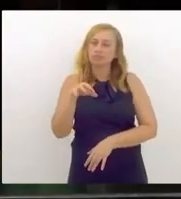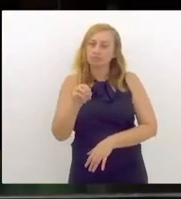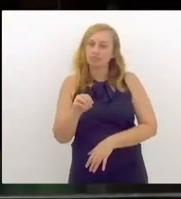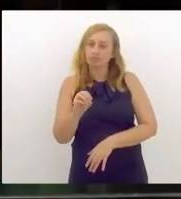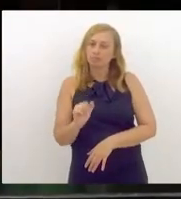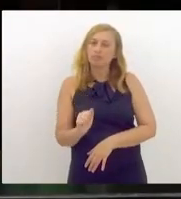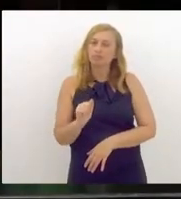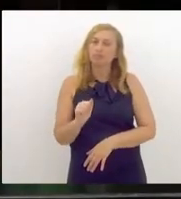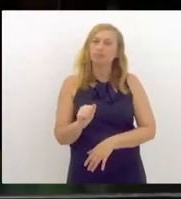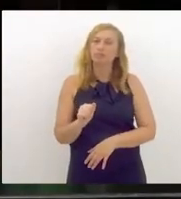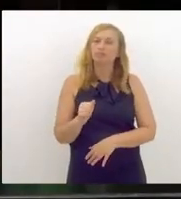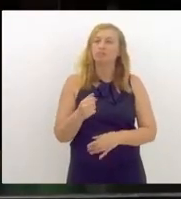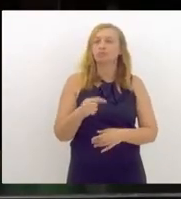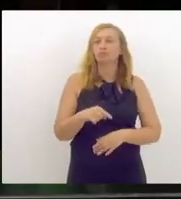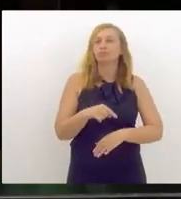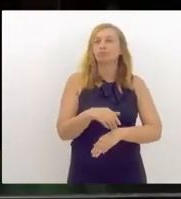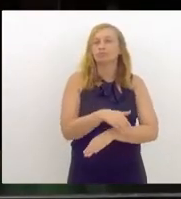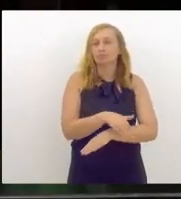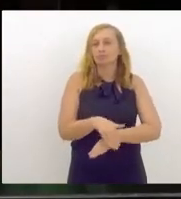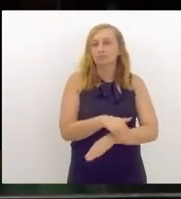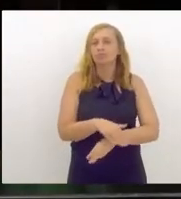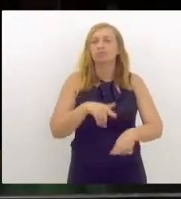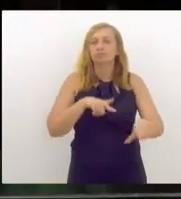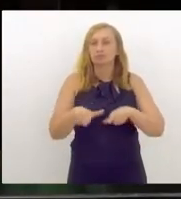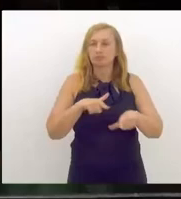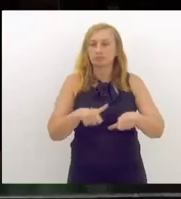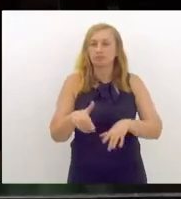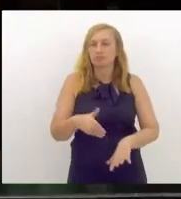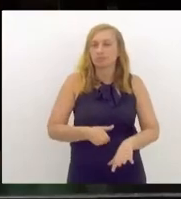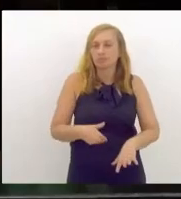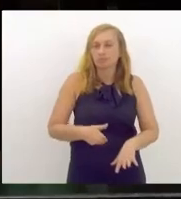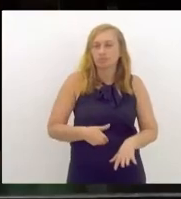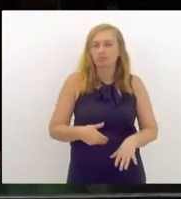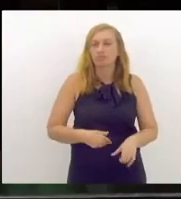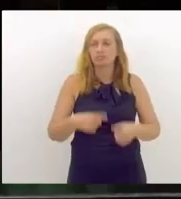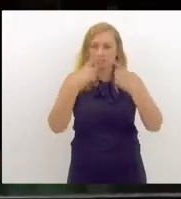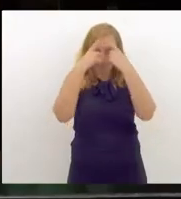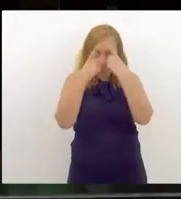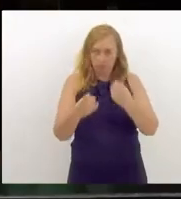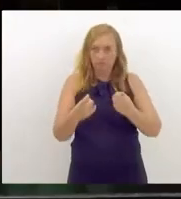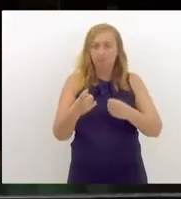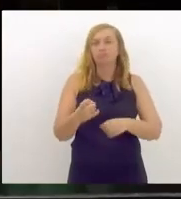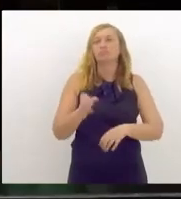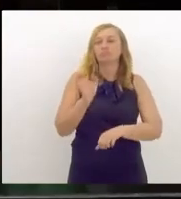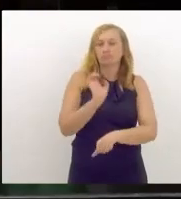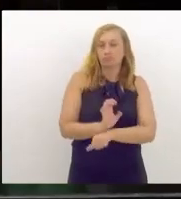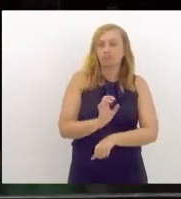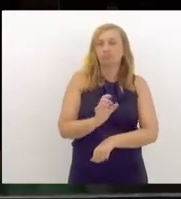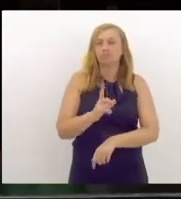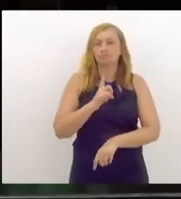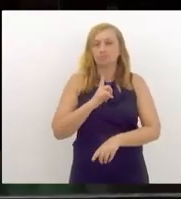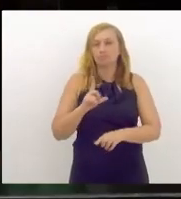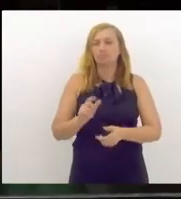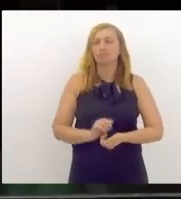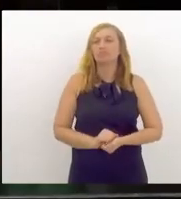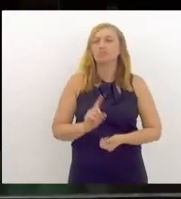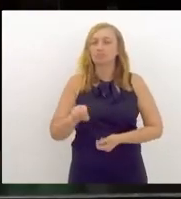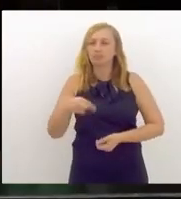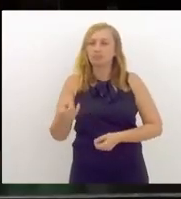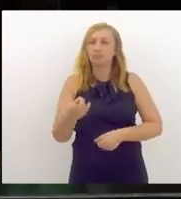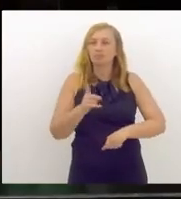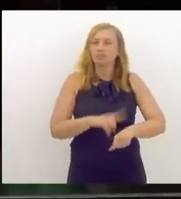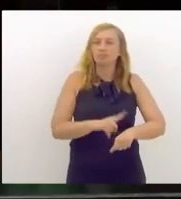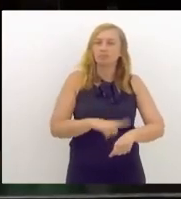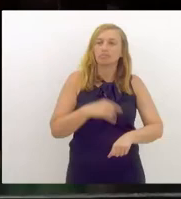que estão aí na pista com fome trabalhando e vítimas dessa violência do estado que a gente precisa falar no outro momento